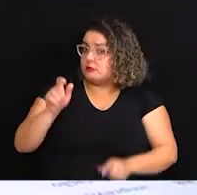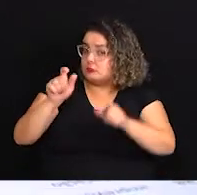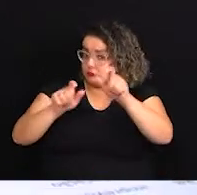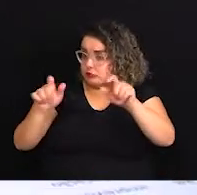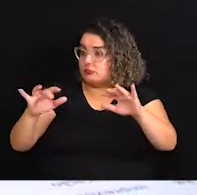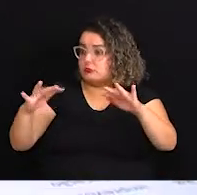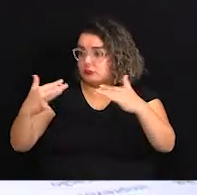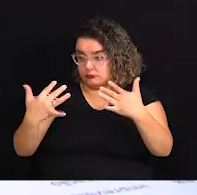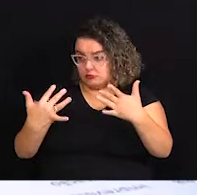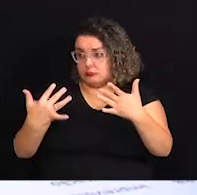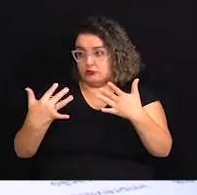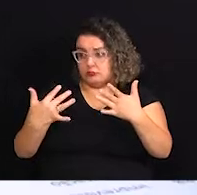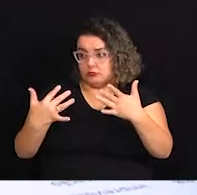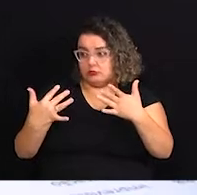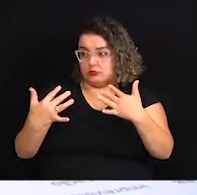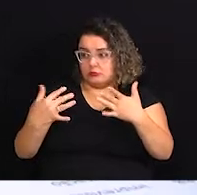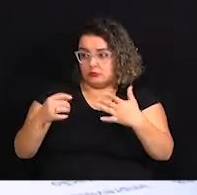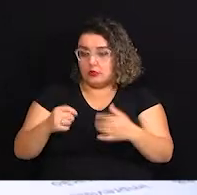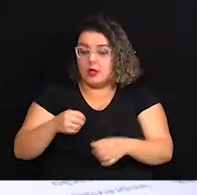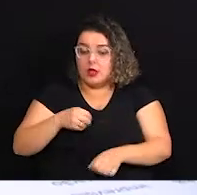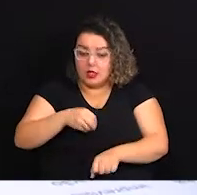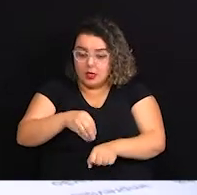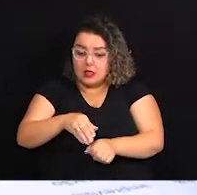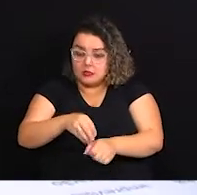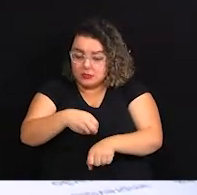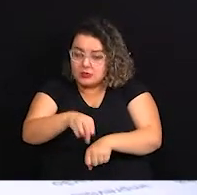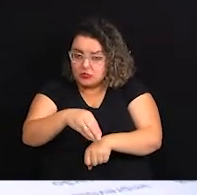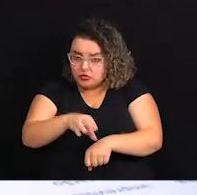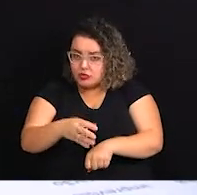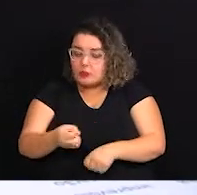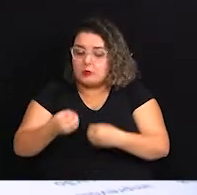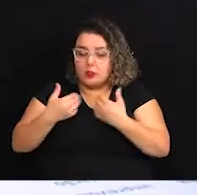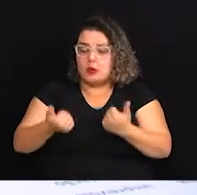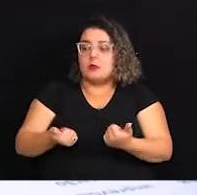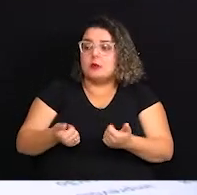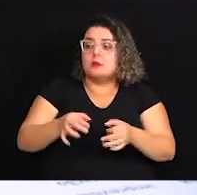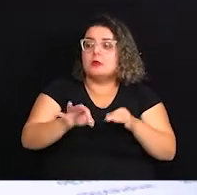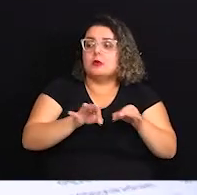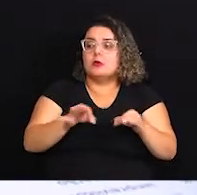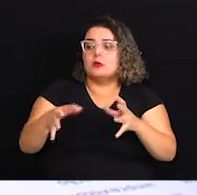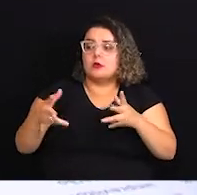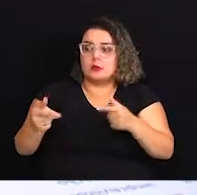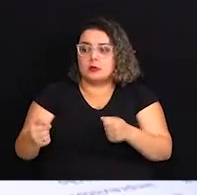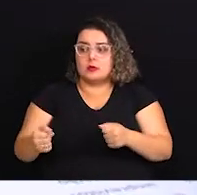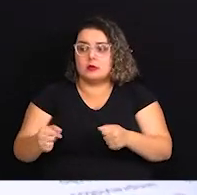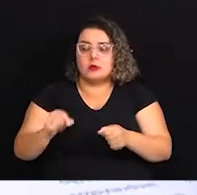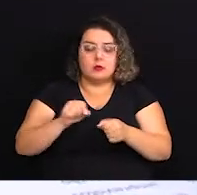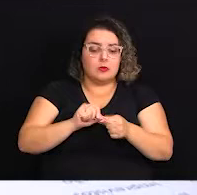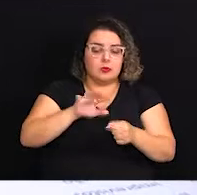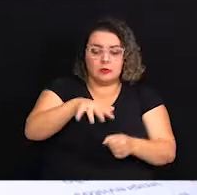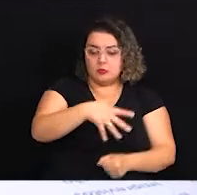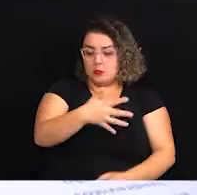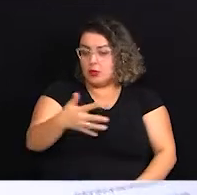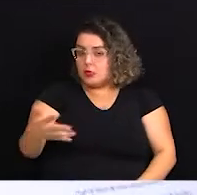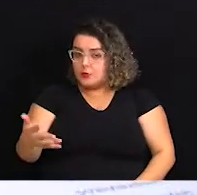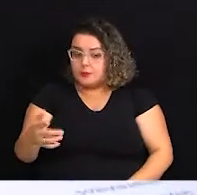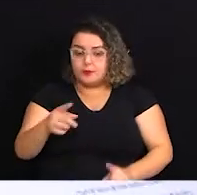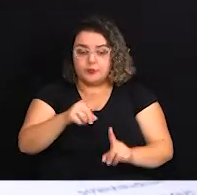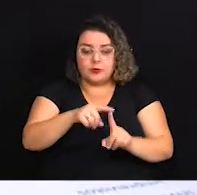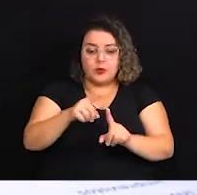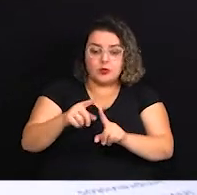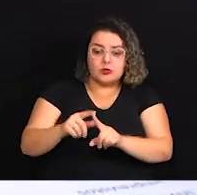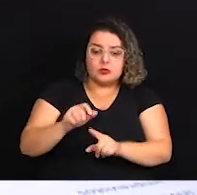está assistindo aí pegou tudo muito bem. Mas para organizar tudo isso, eu faço uma planilha, eu uso algum tipo